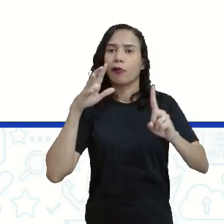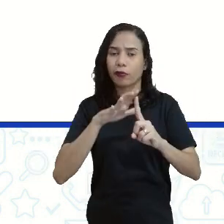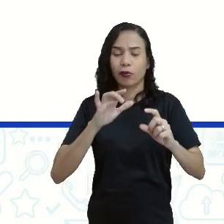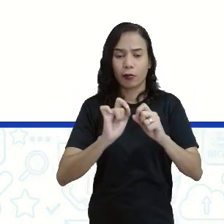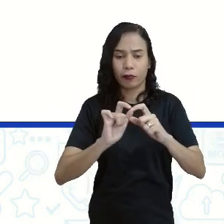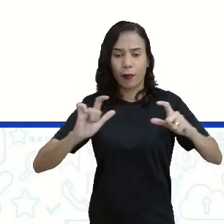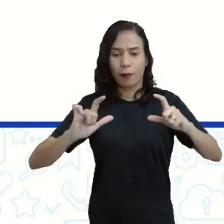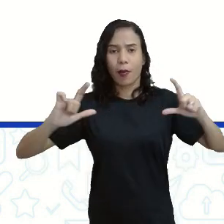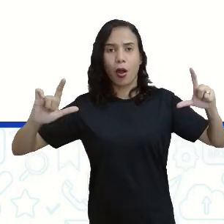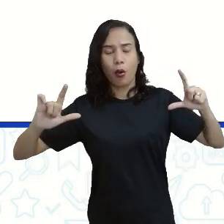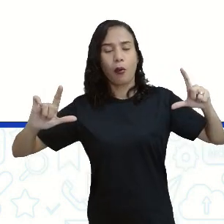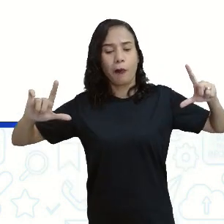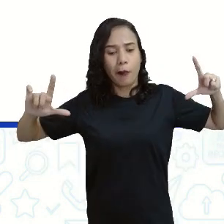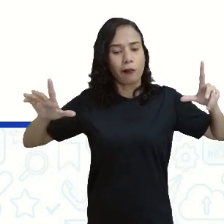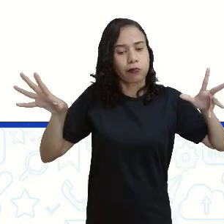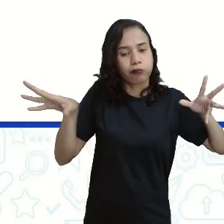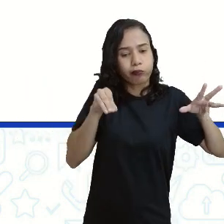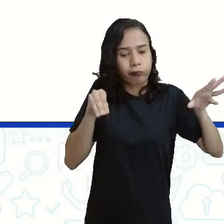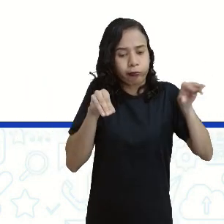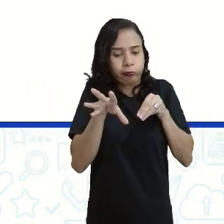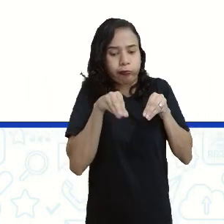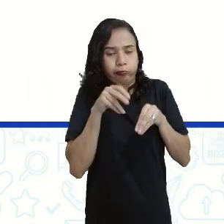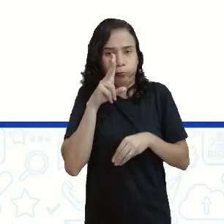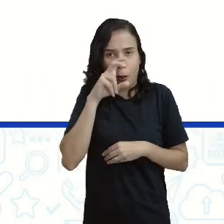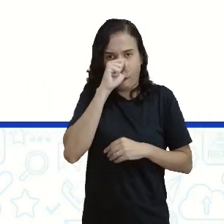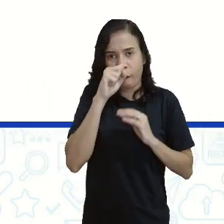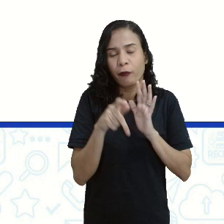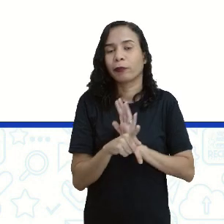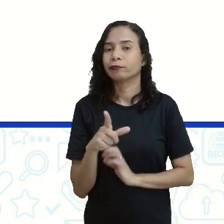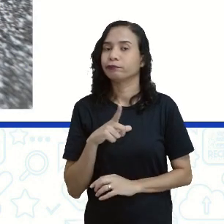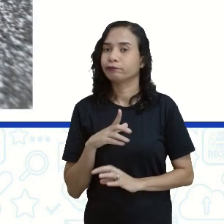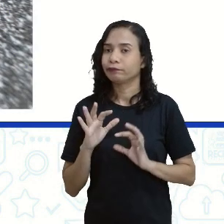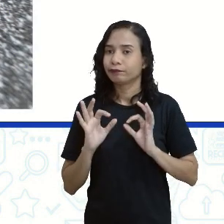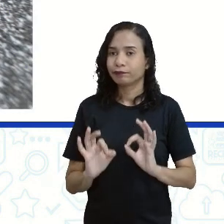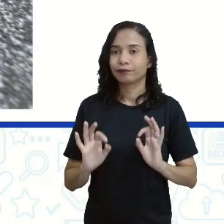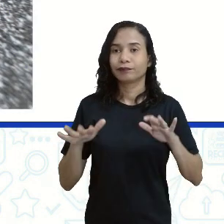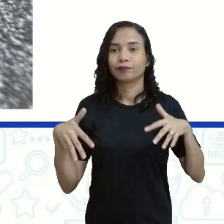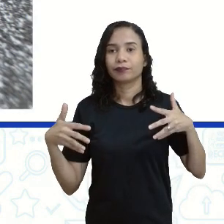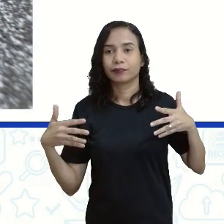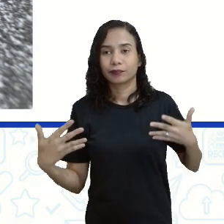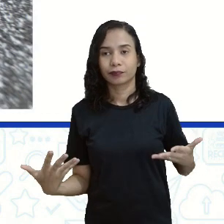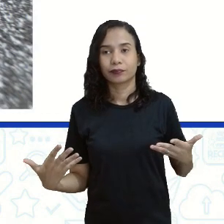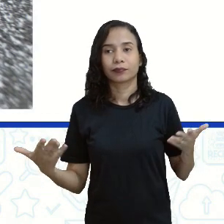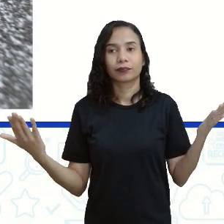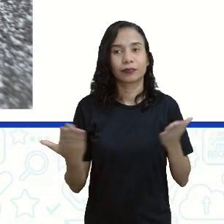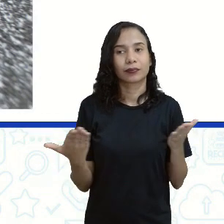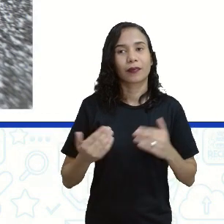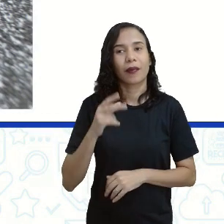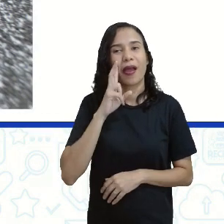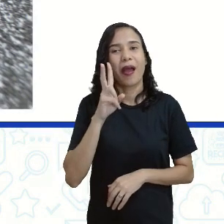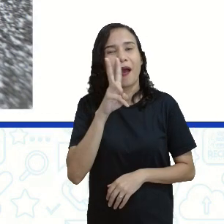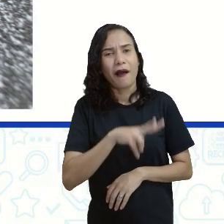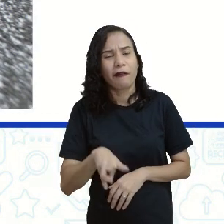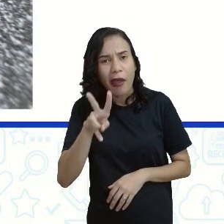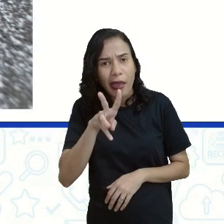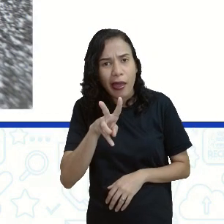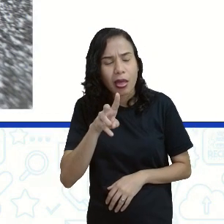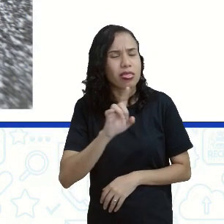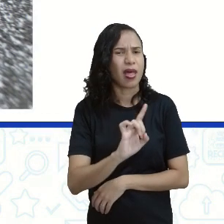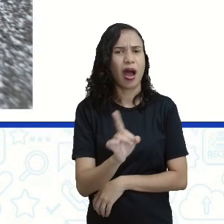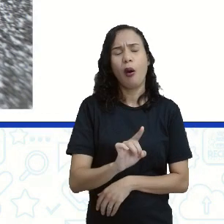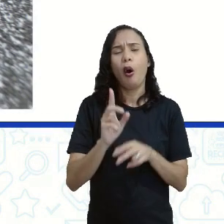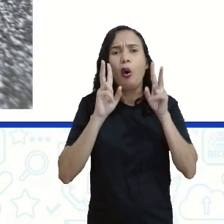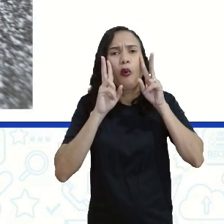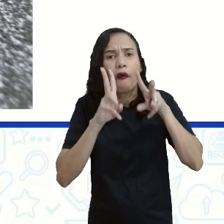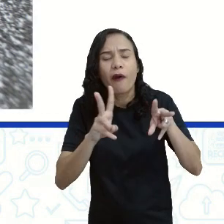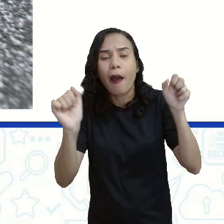campo vai ser maior, né? Vai atrair mais, com mais força e tudo mais, certo? Então, a gente vê esse campo magnético? Não, a gente não